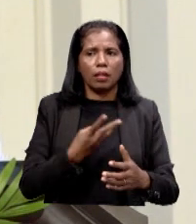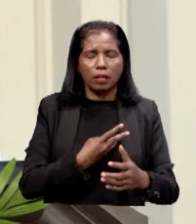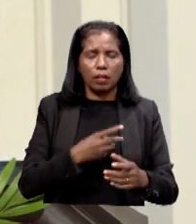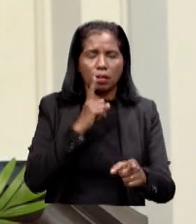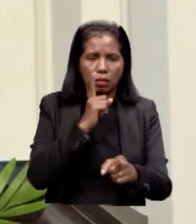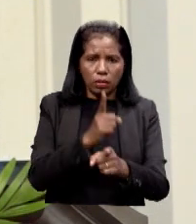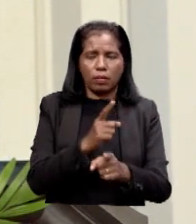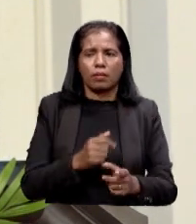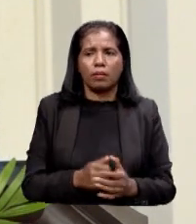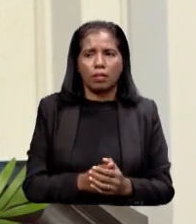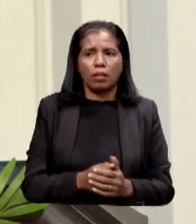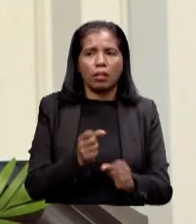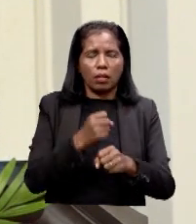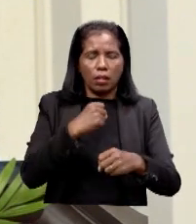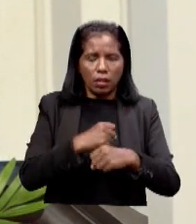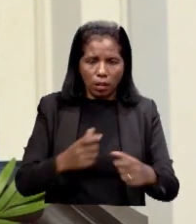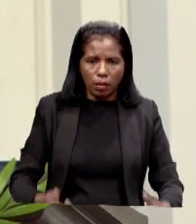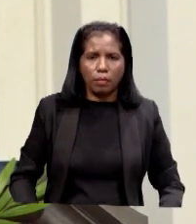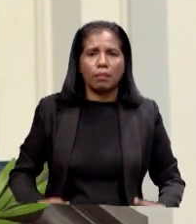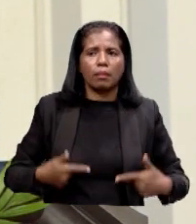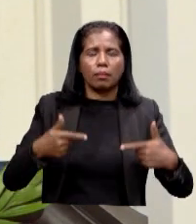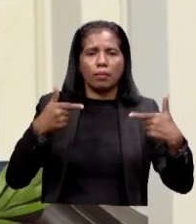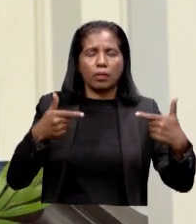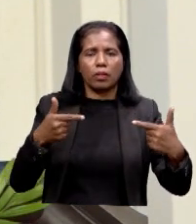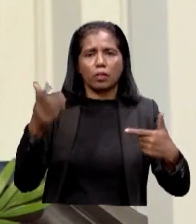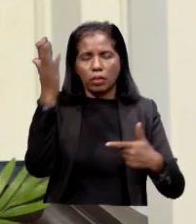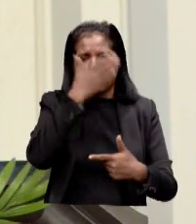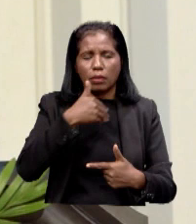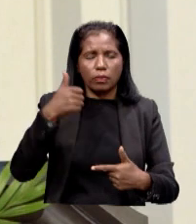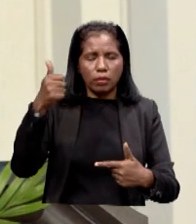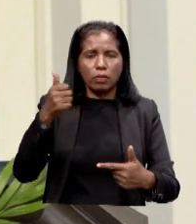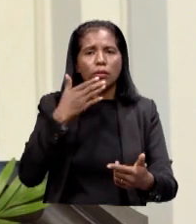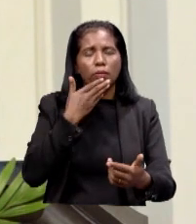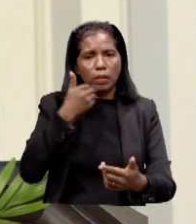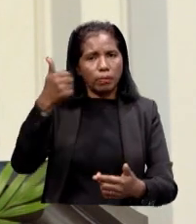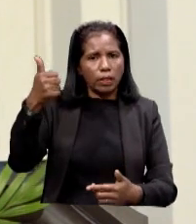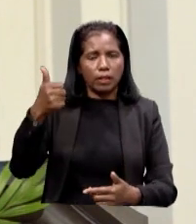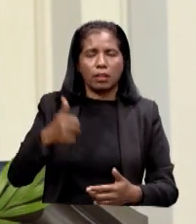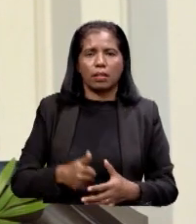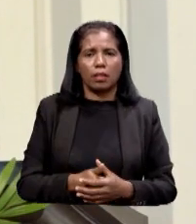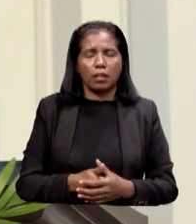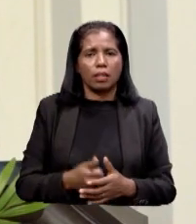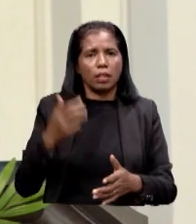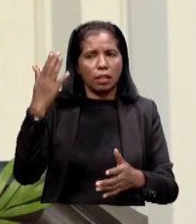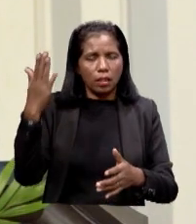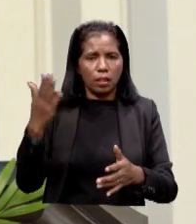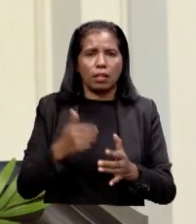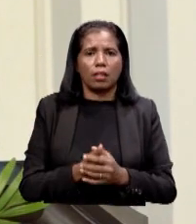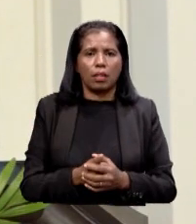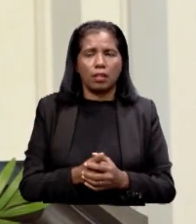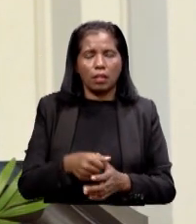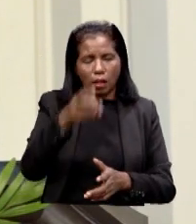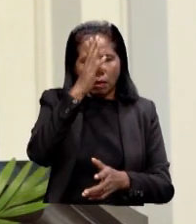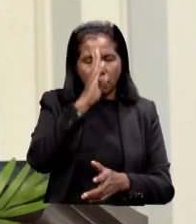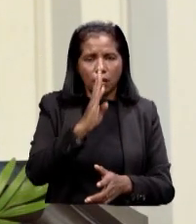tudo, ralo, mores também, fura aquele, dia aquele, ia,